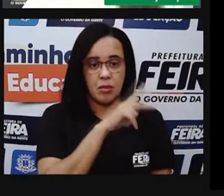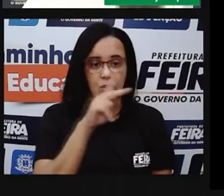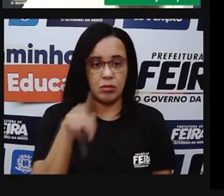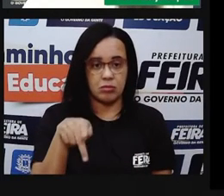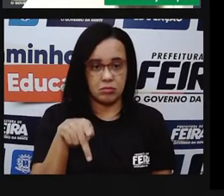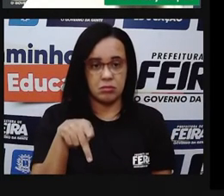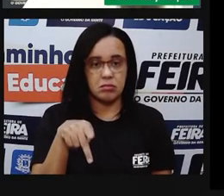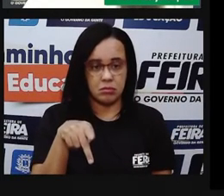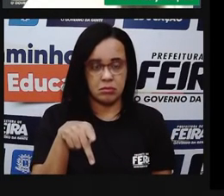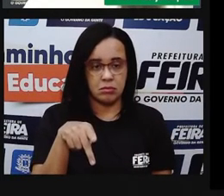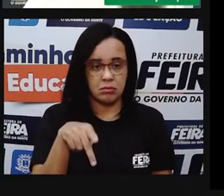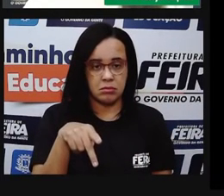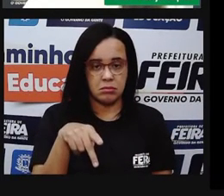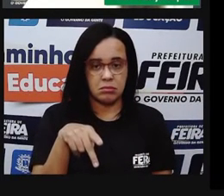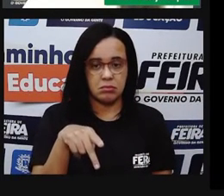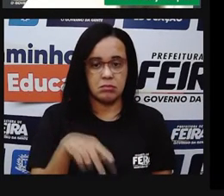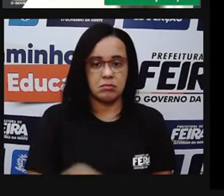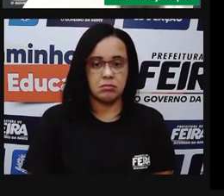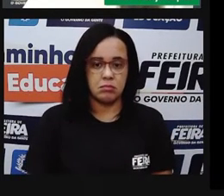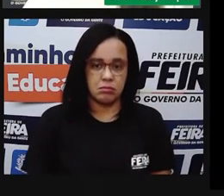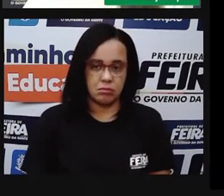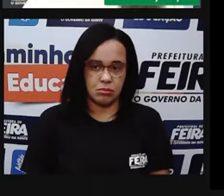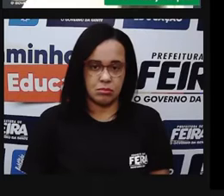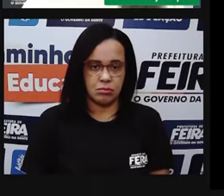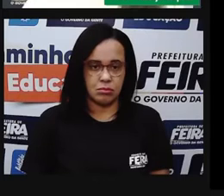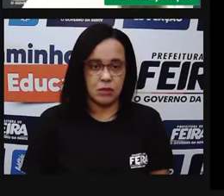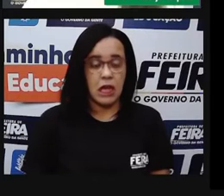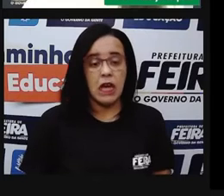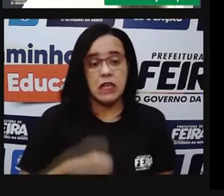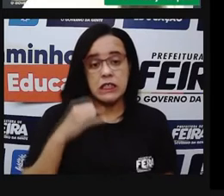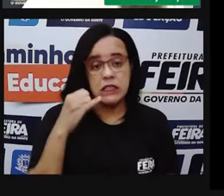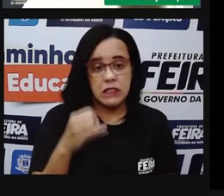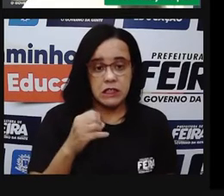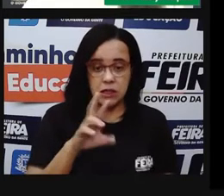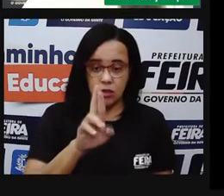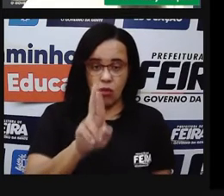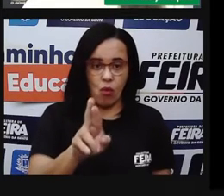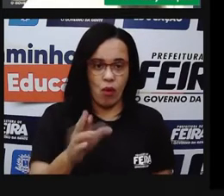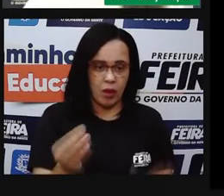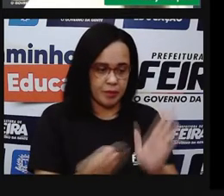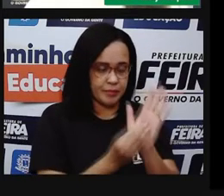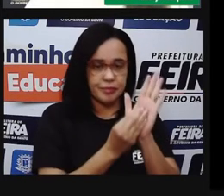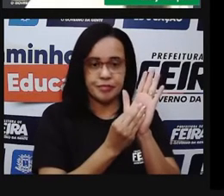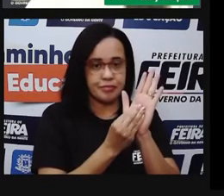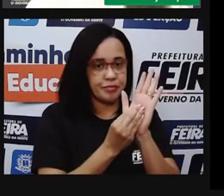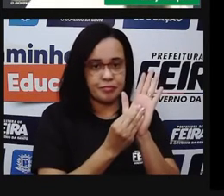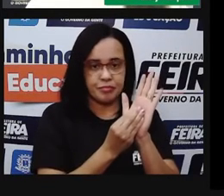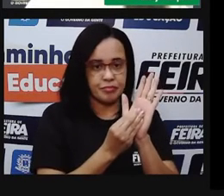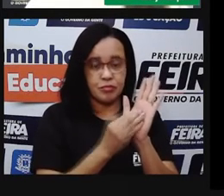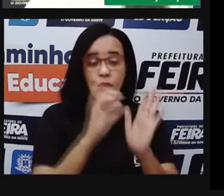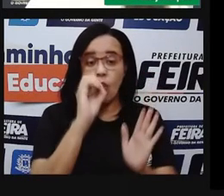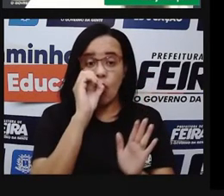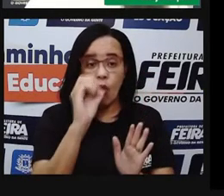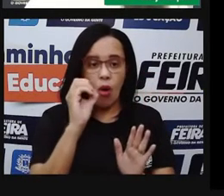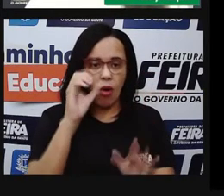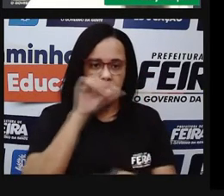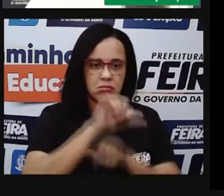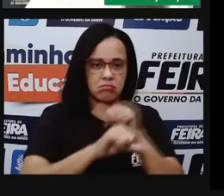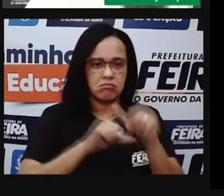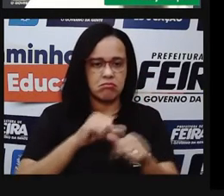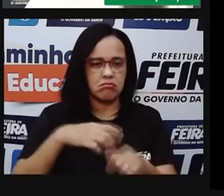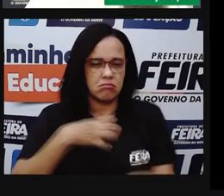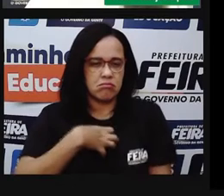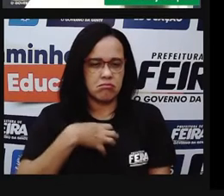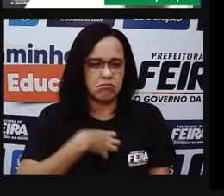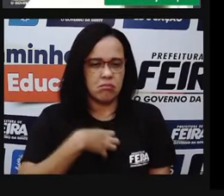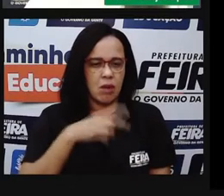eu não botar esse re, vai ficar professor, porque o O no final, ele assume o som de U. Então, por isso que eu